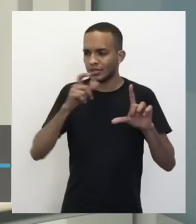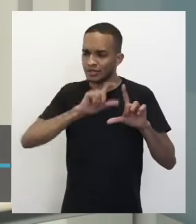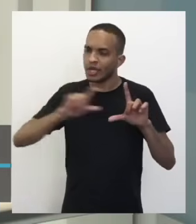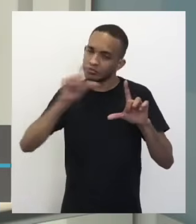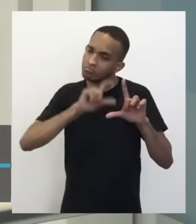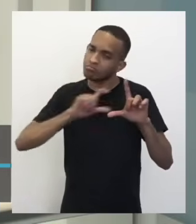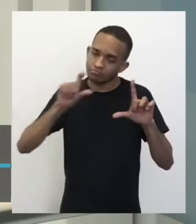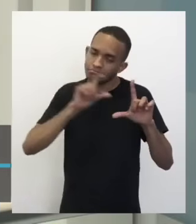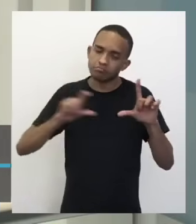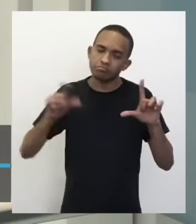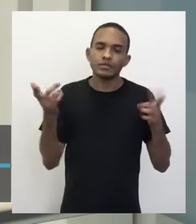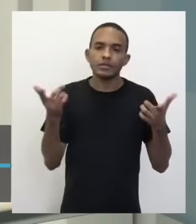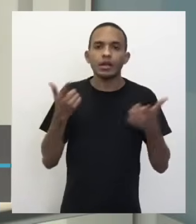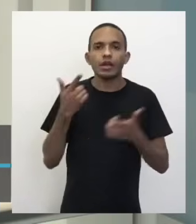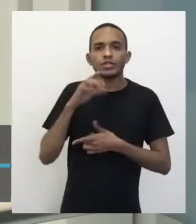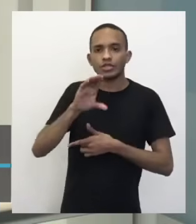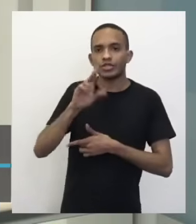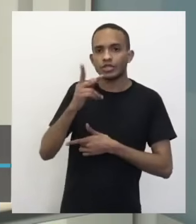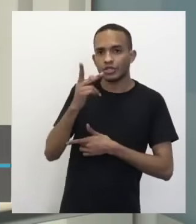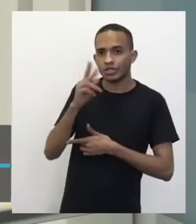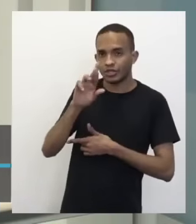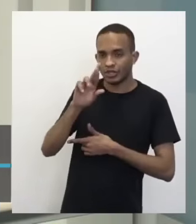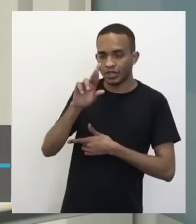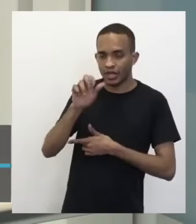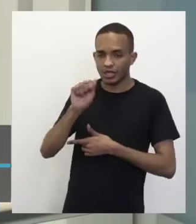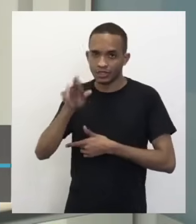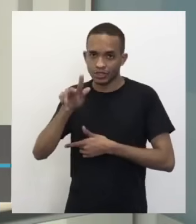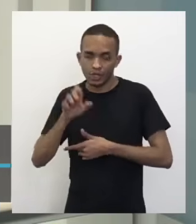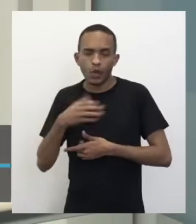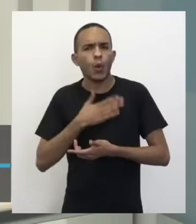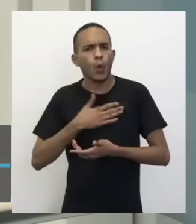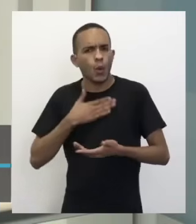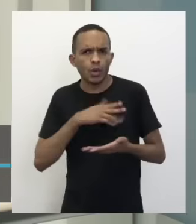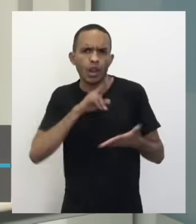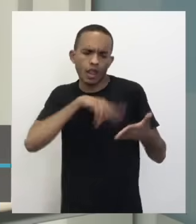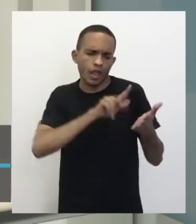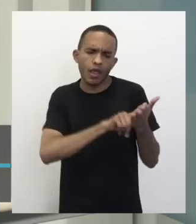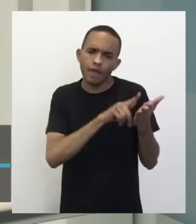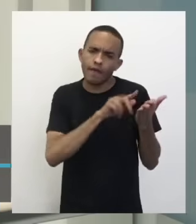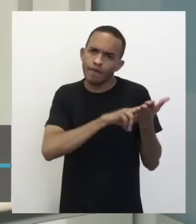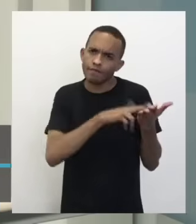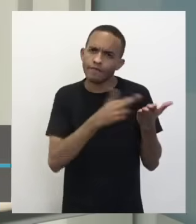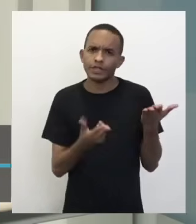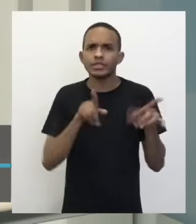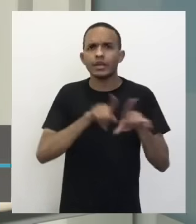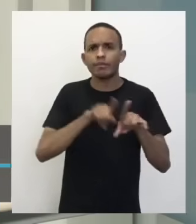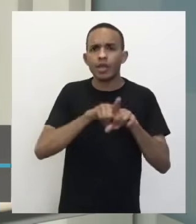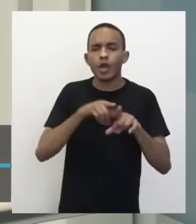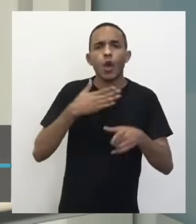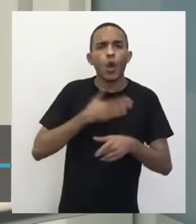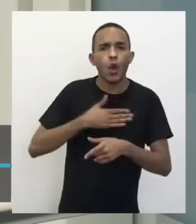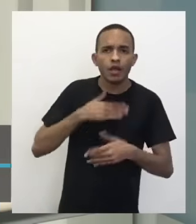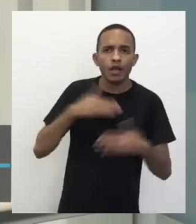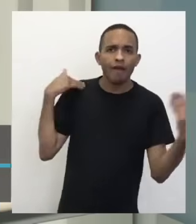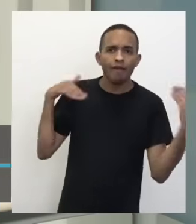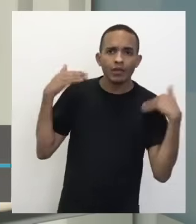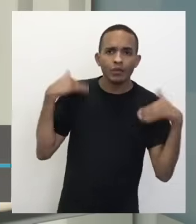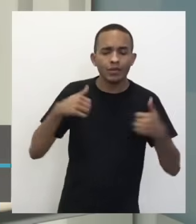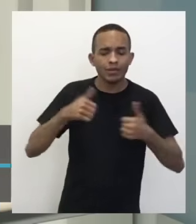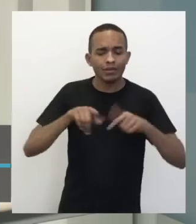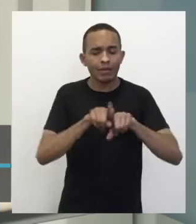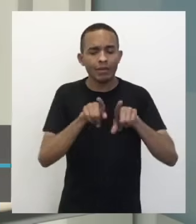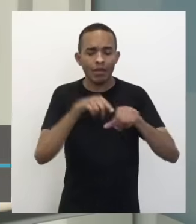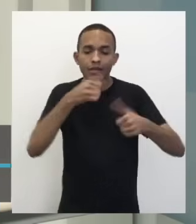A Alana colocou sim, que ela gosta, né, de ler, revista, e ela gosta também de aventura e esporte, o que tiver relacionado a isso,